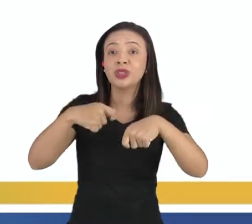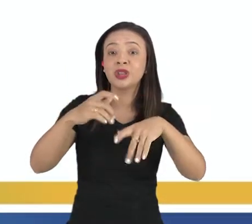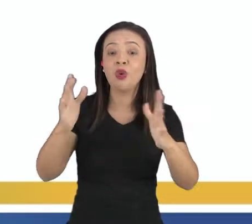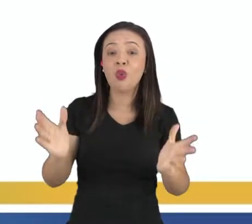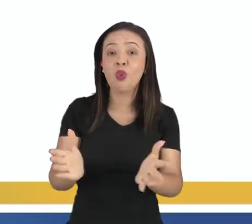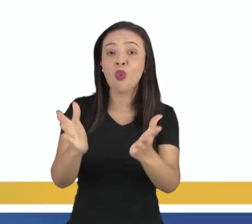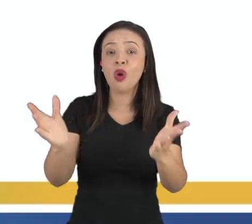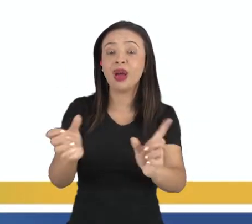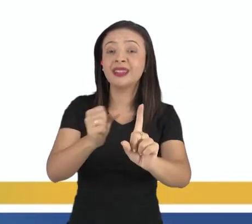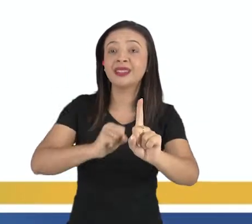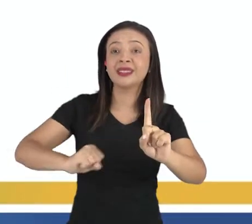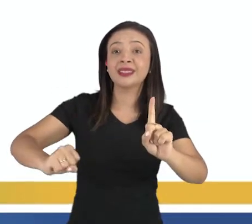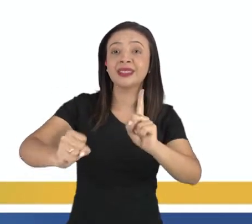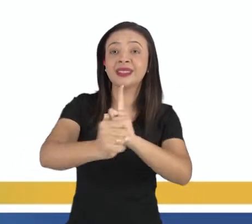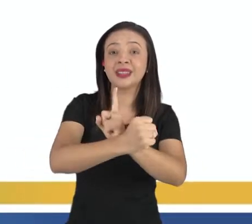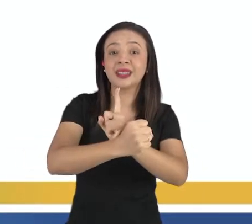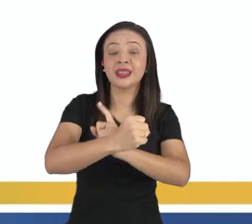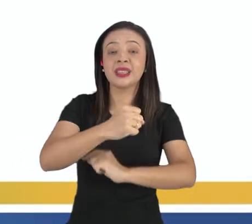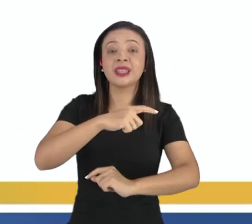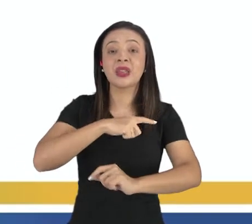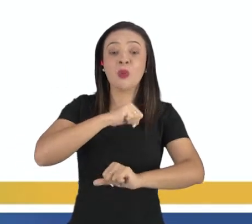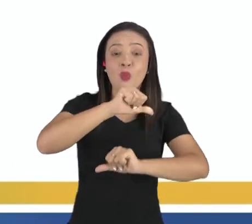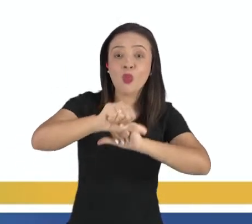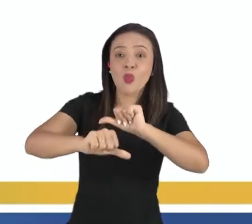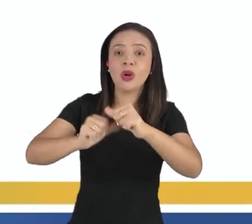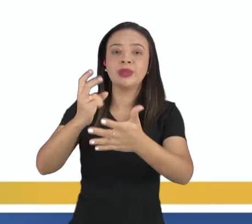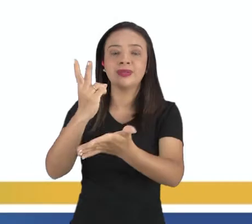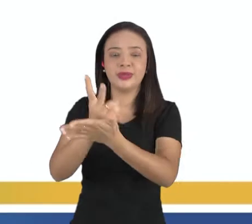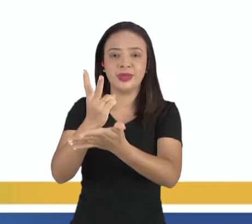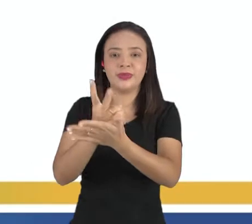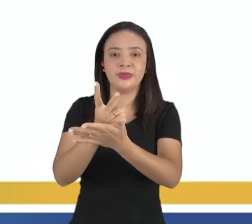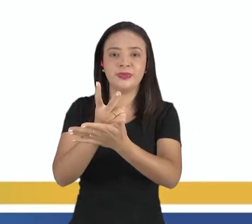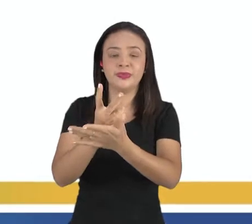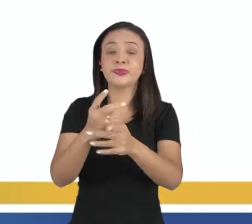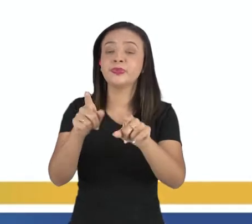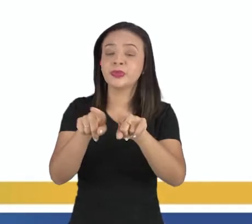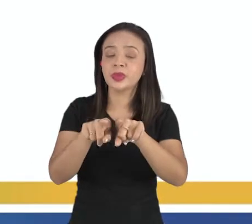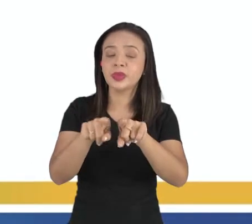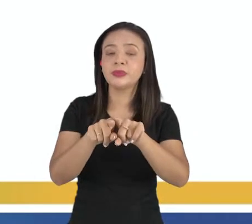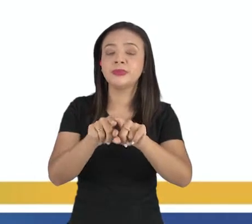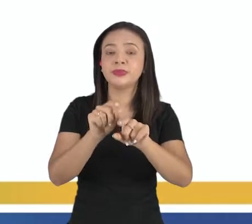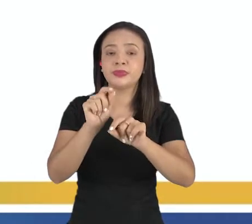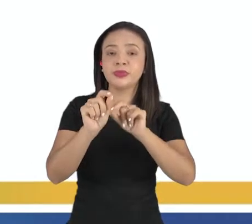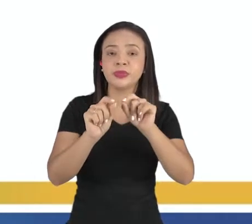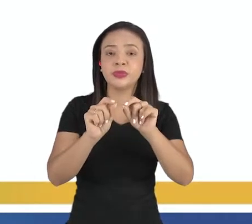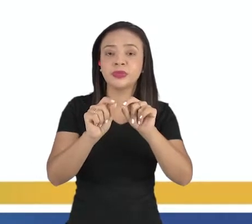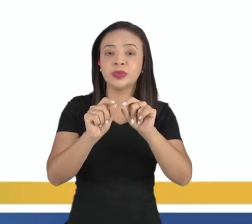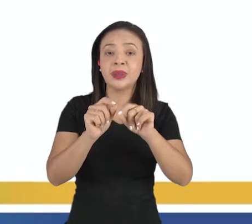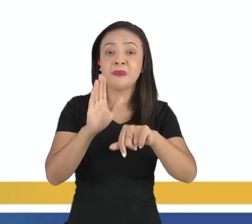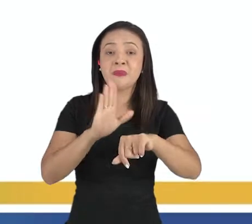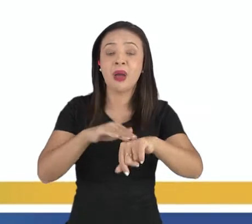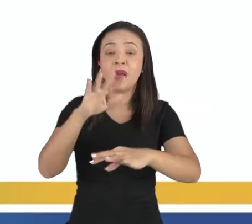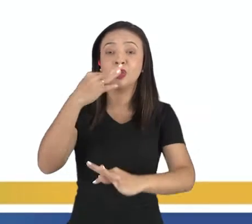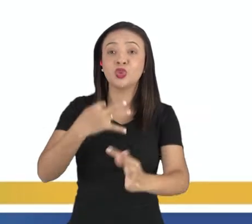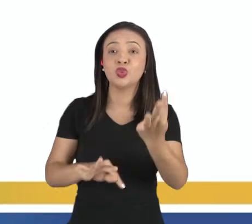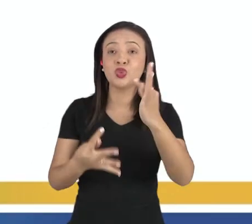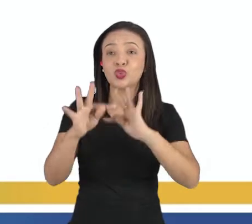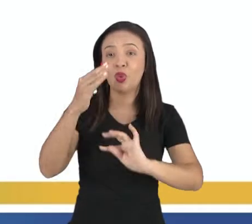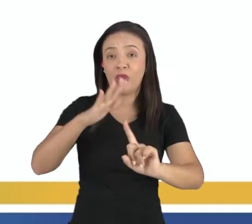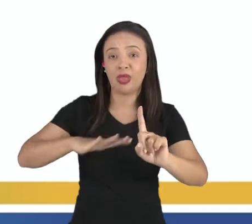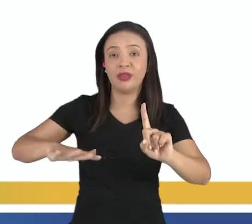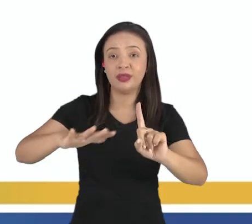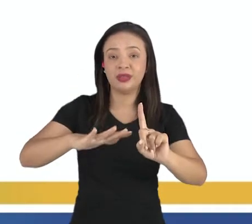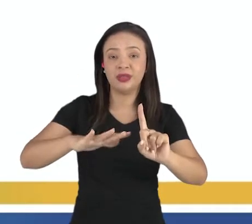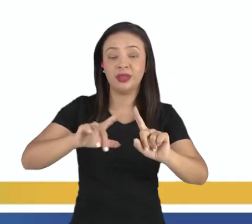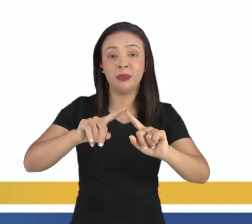as sociedades mais dinâmicas e atua no sentido de cada vez mais modernizá-las,